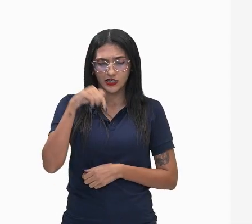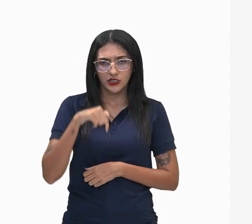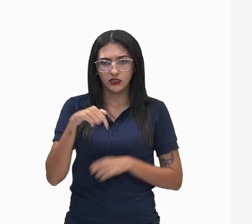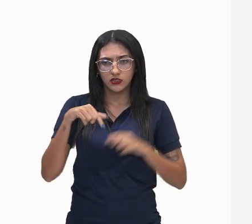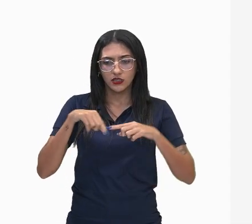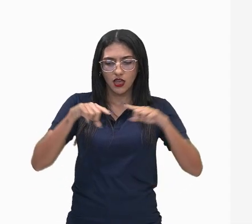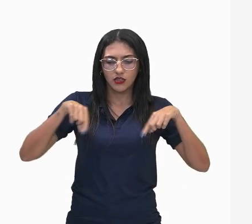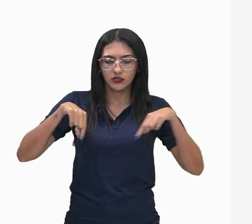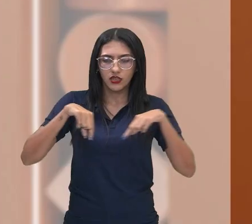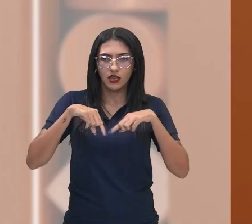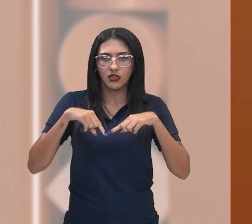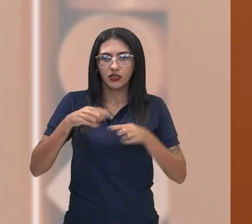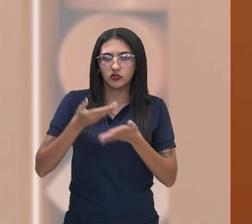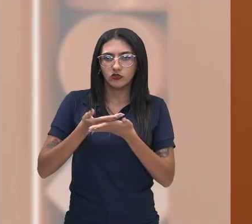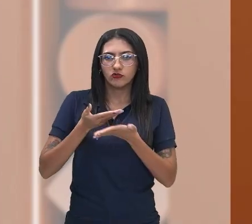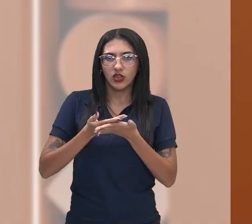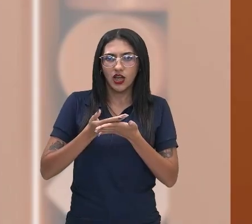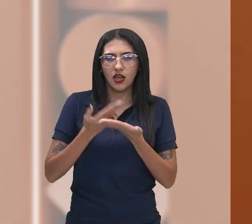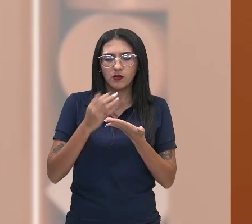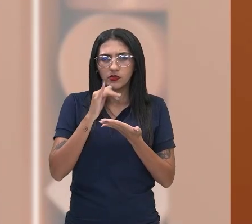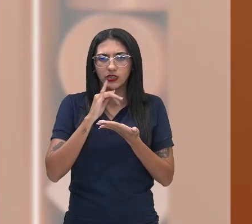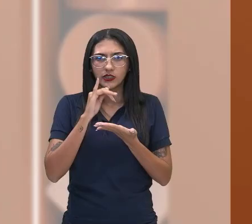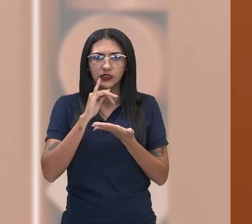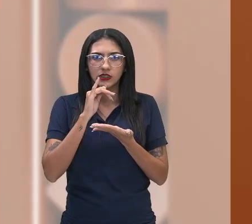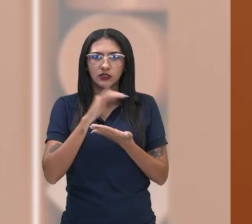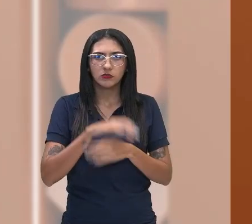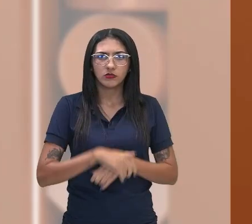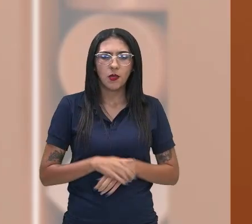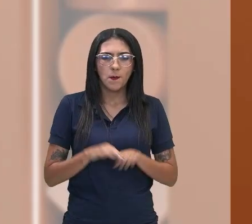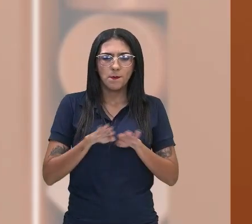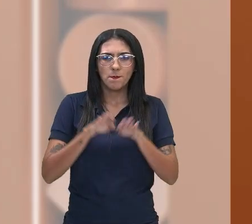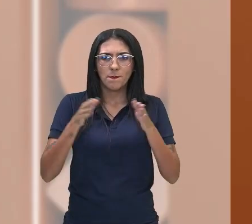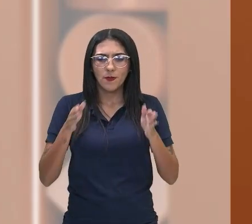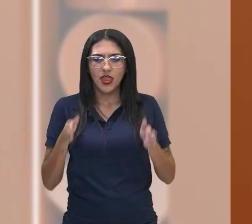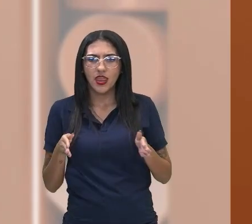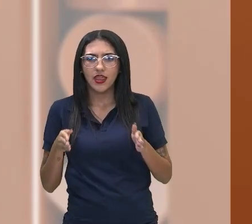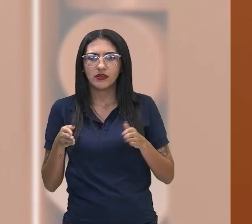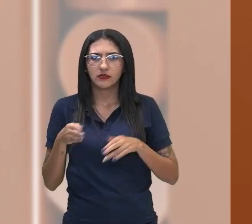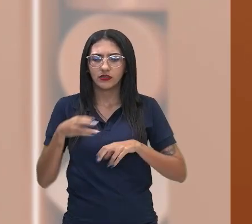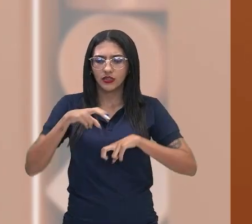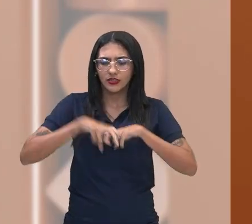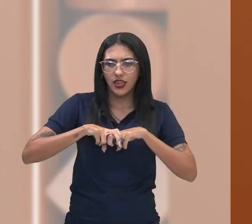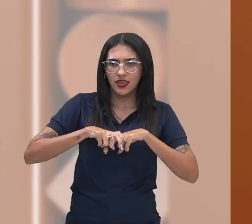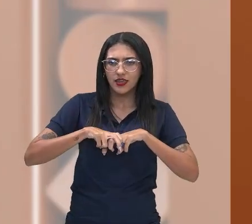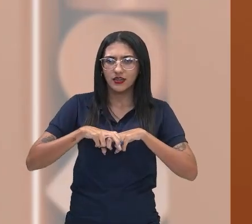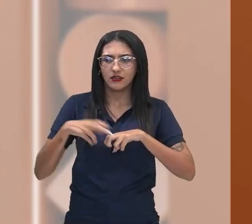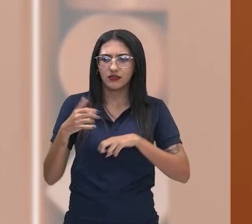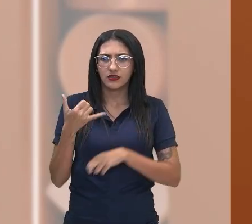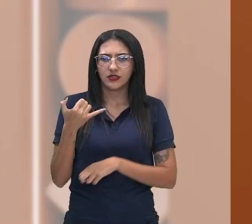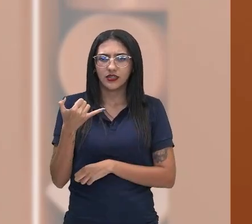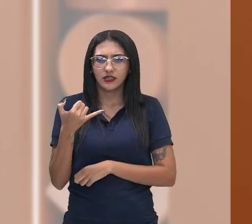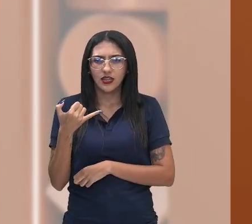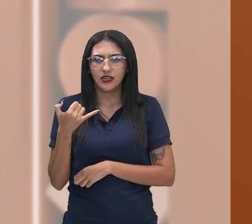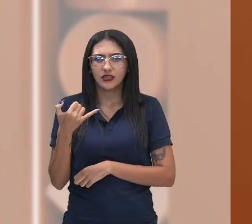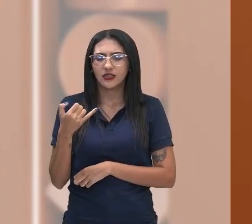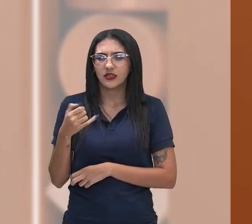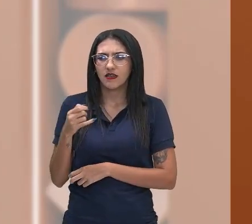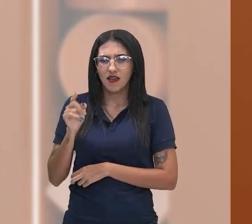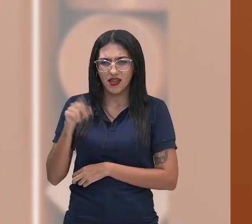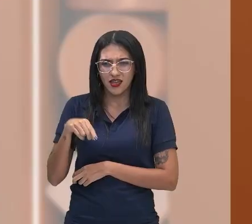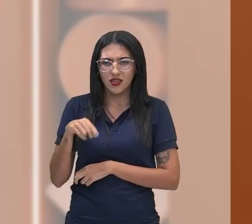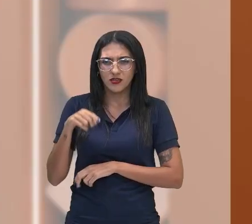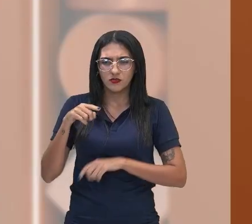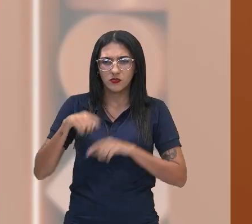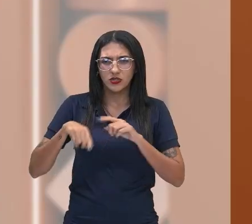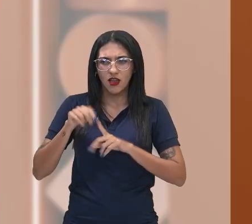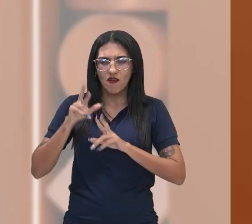de aula, a mesa, a cadeira, a caneta são fontes materiais?